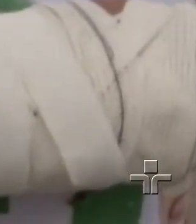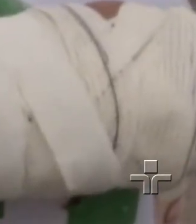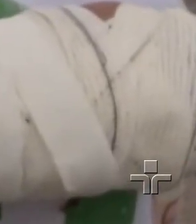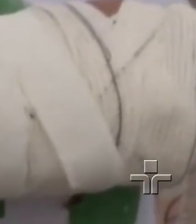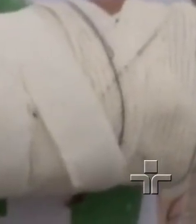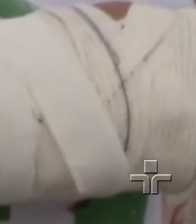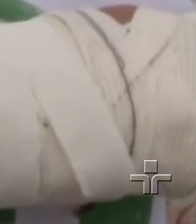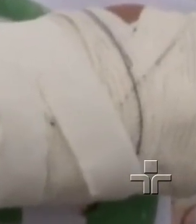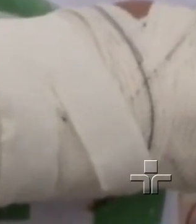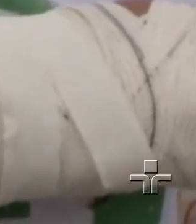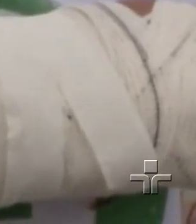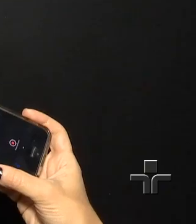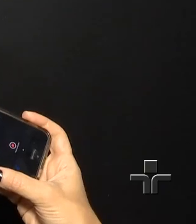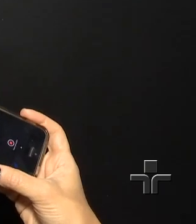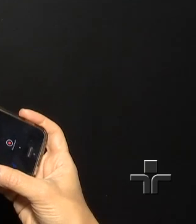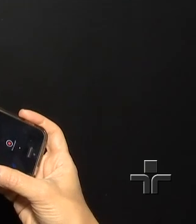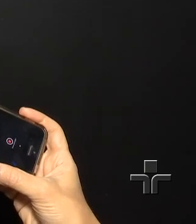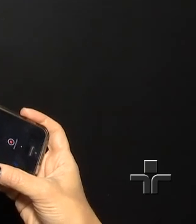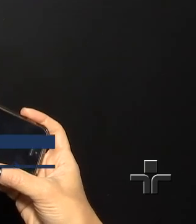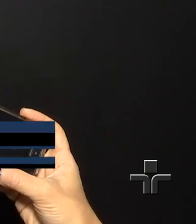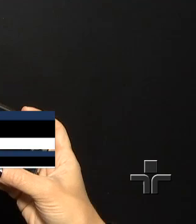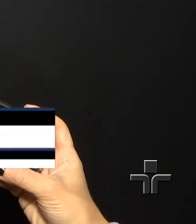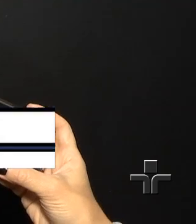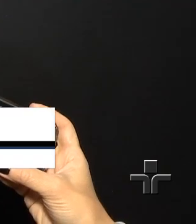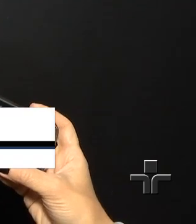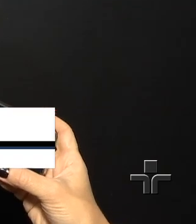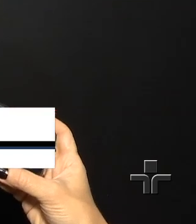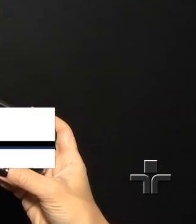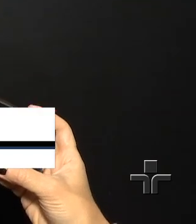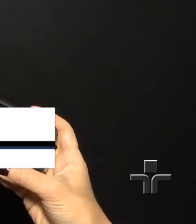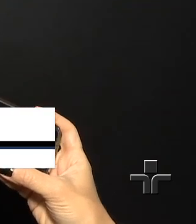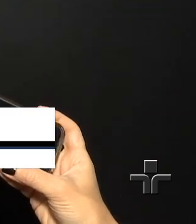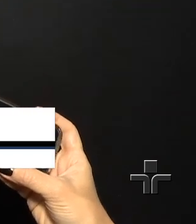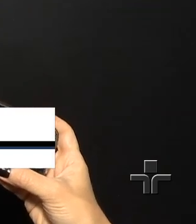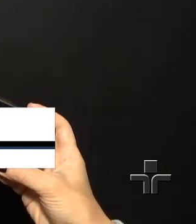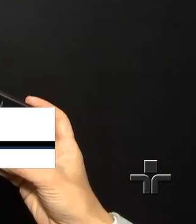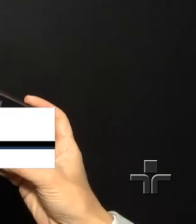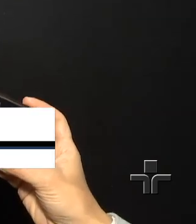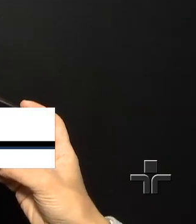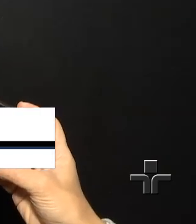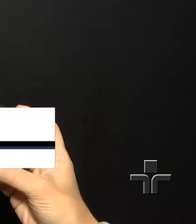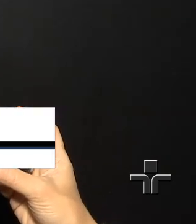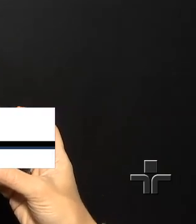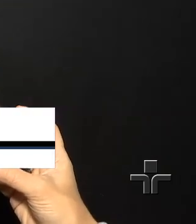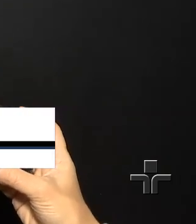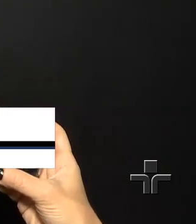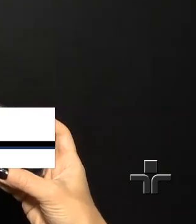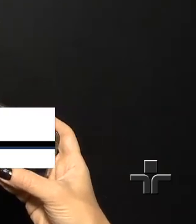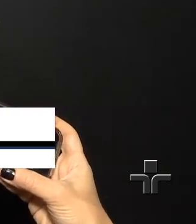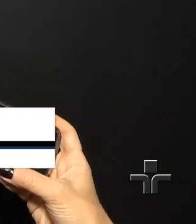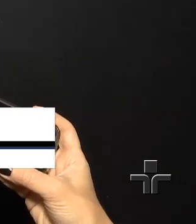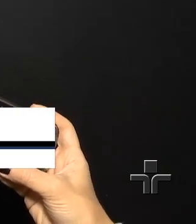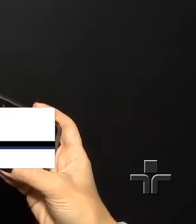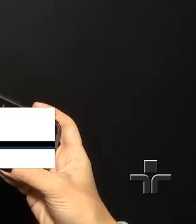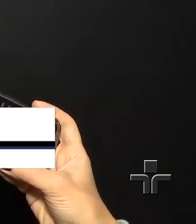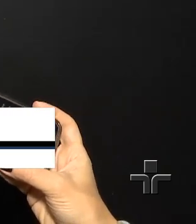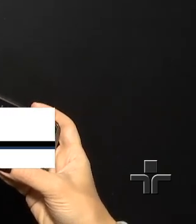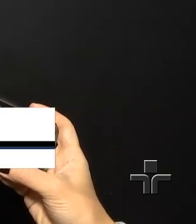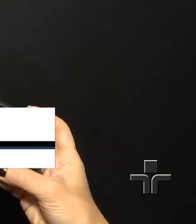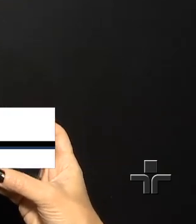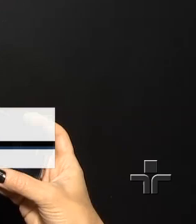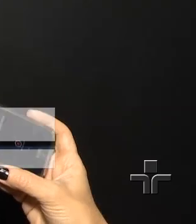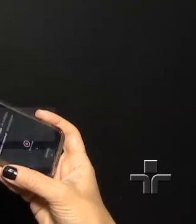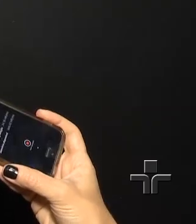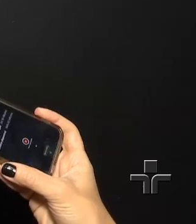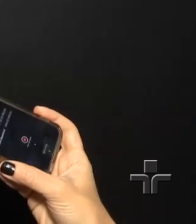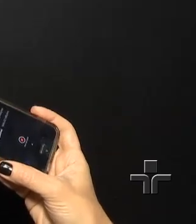capacitadas para lidar com as situações. Essa mulher precisa de moradia, precisa ser incluída num programa de empreendedorismo, num programa